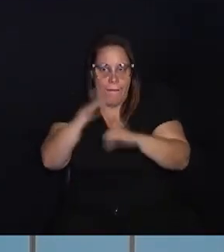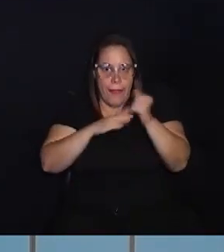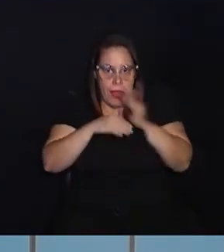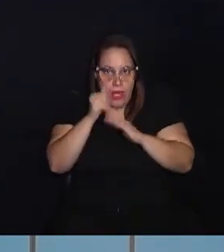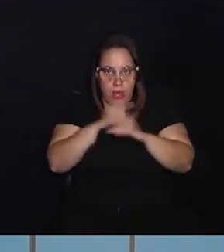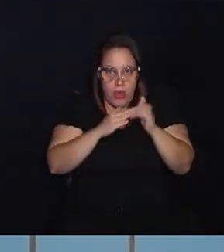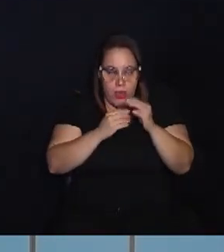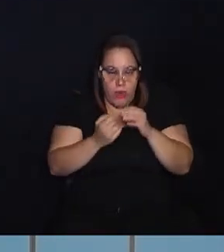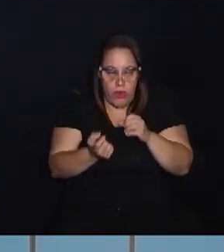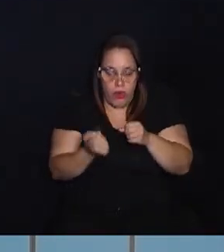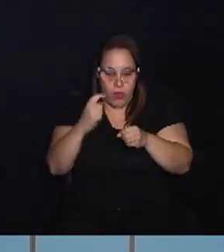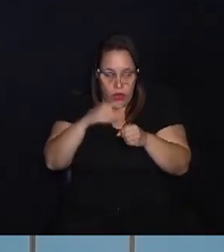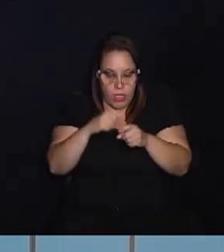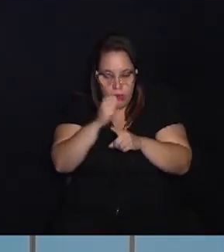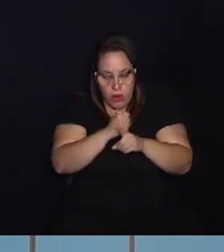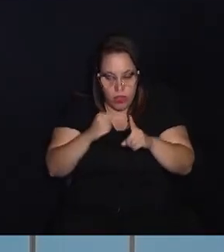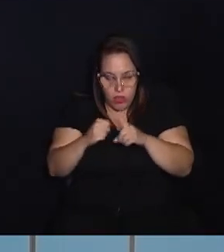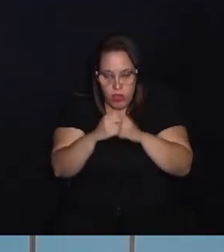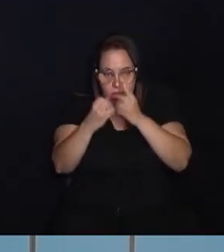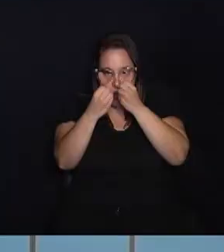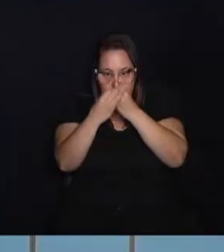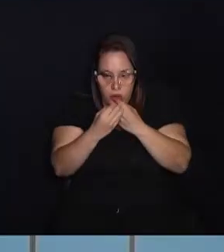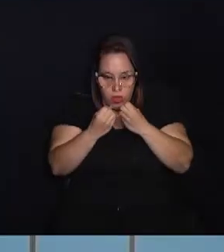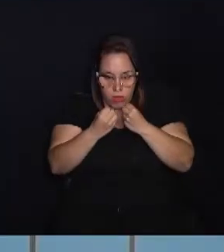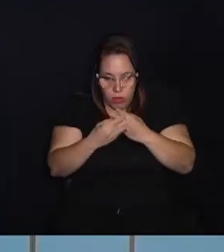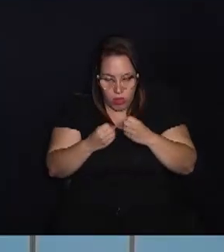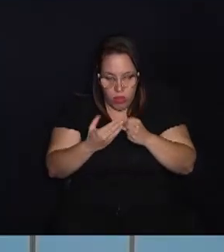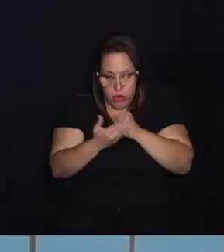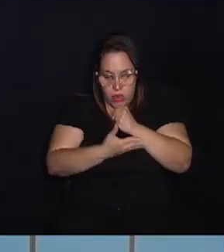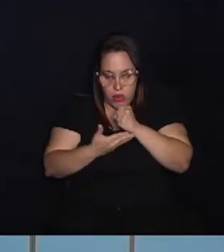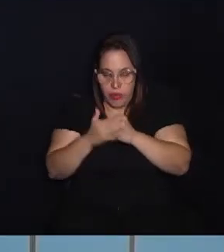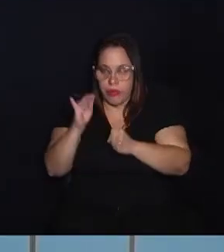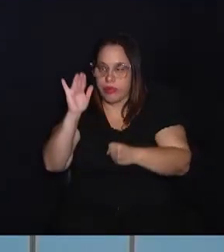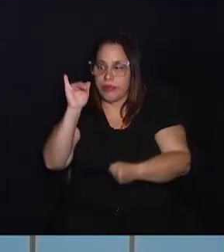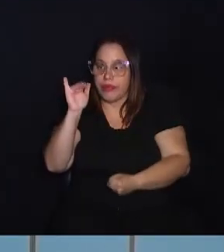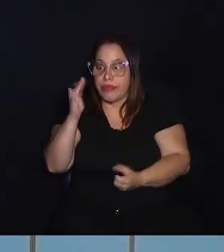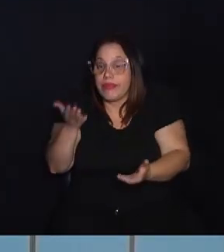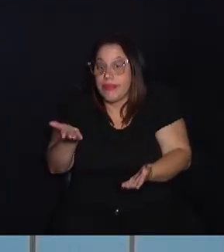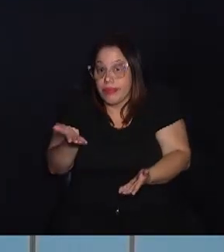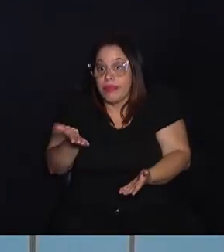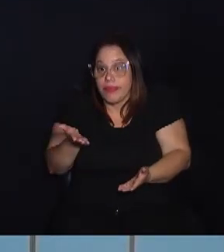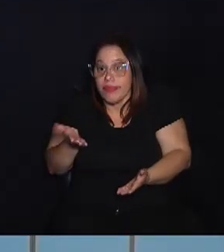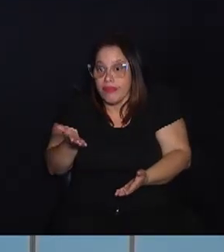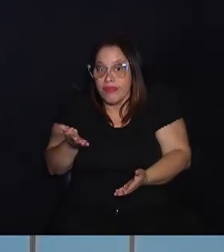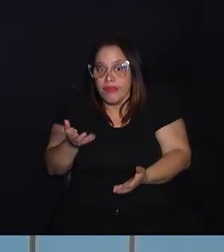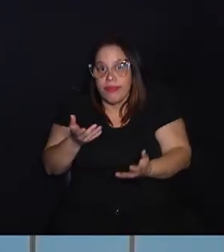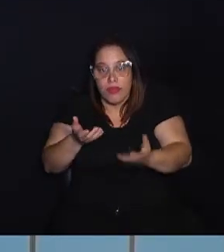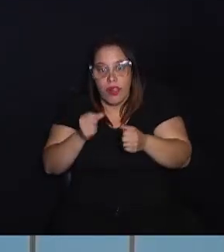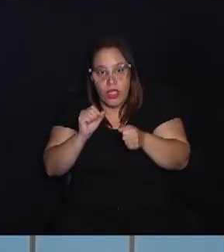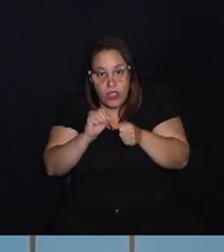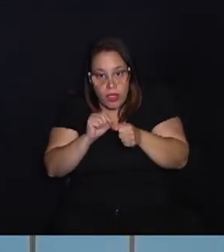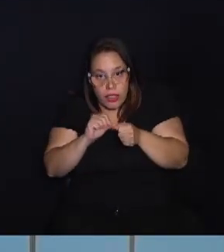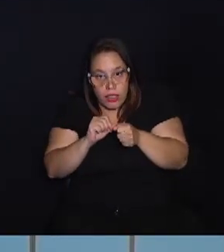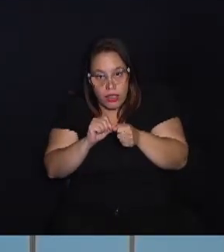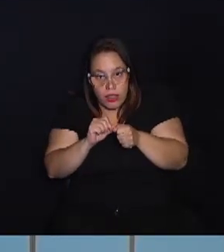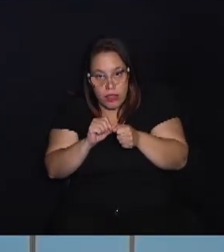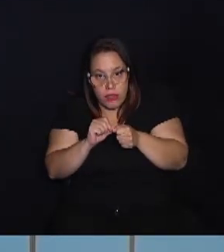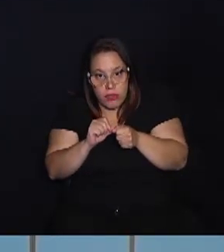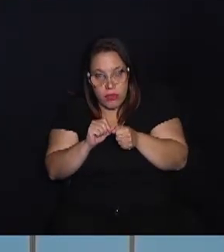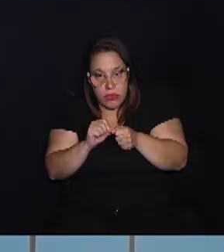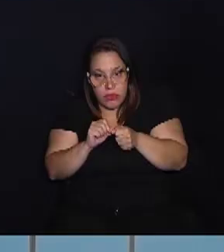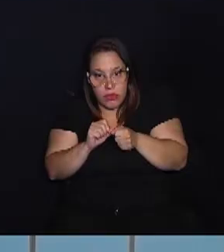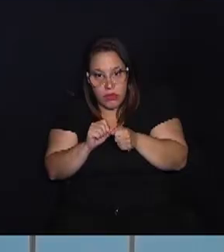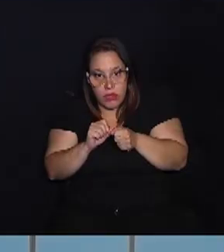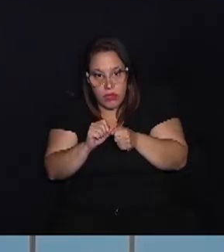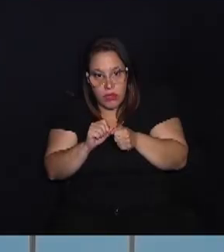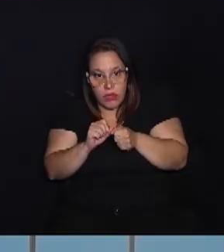reinserção social, com informações baseadas em evidência científica, né? Isso é o que a gente faz, e a gente faz isso através de